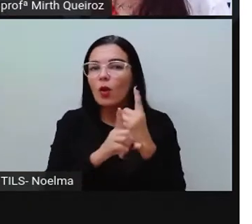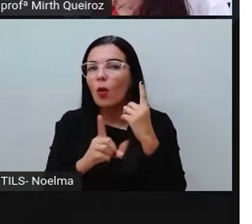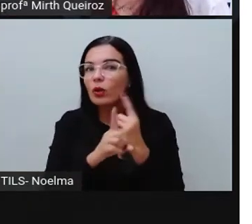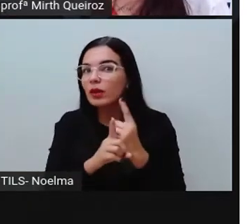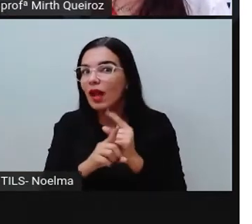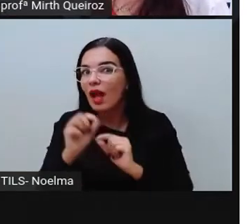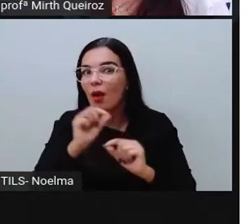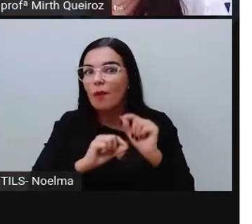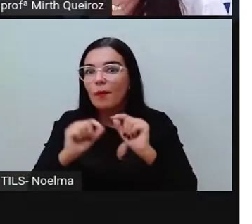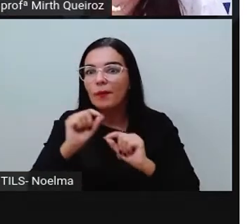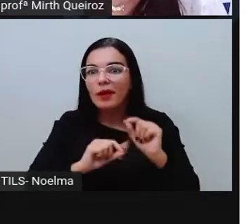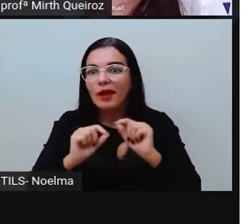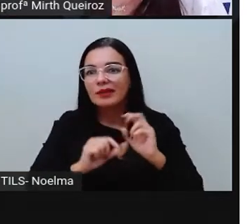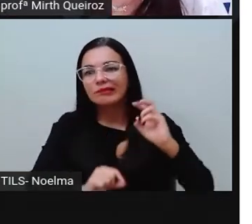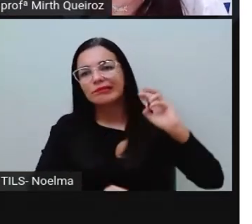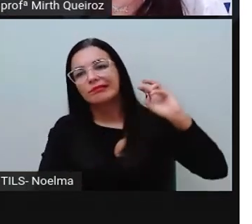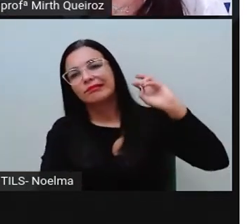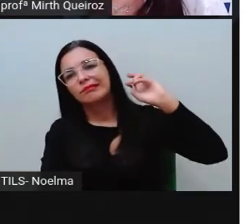de morcegos.